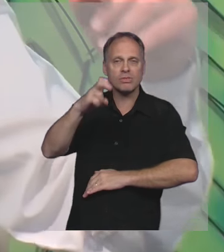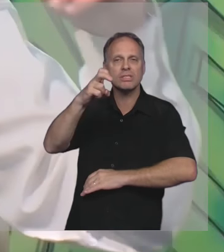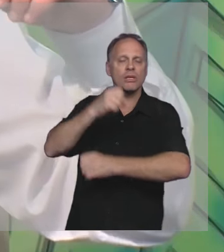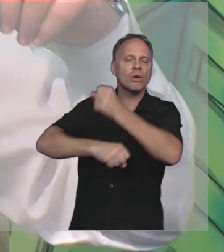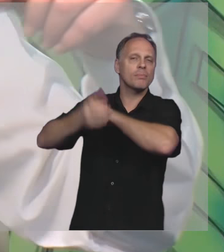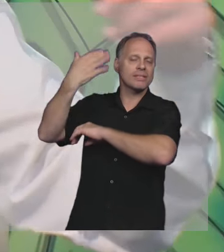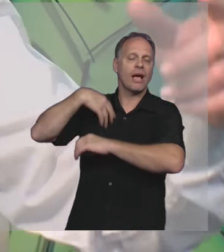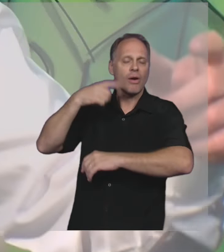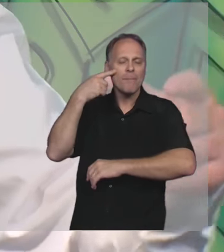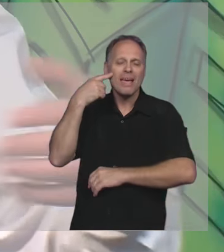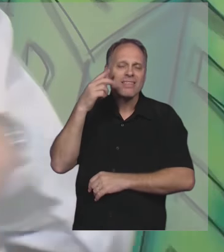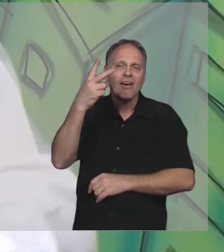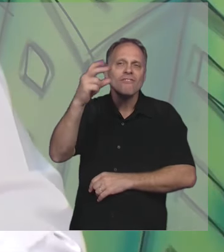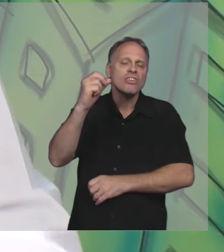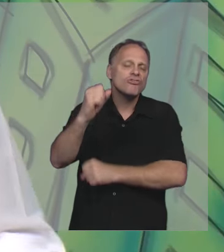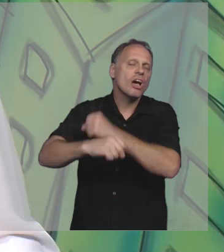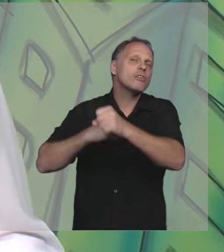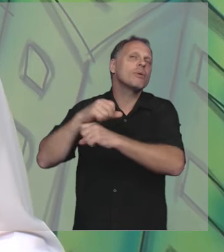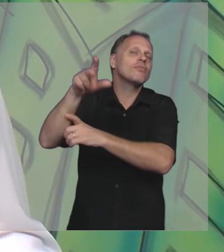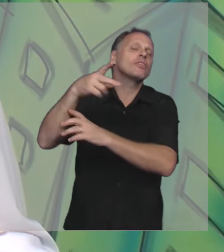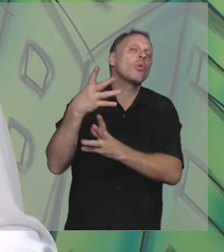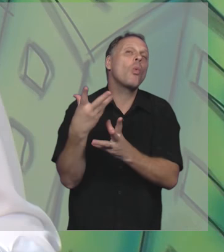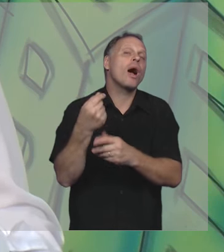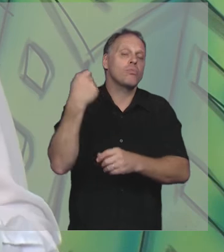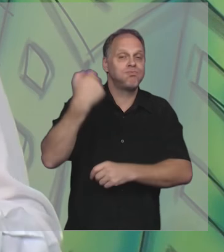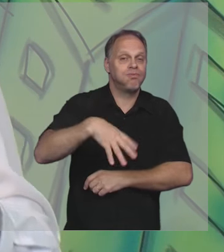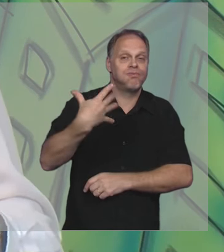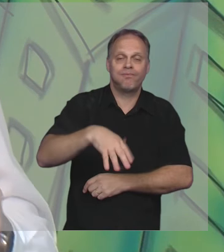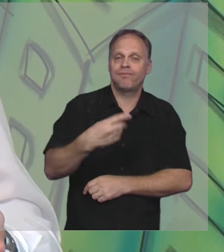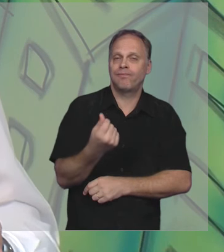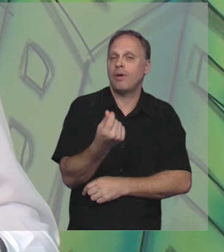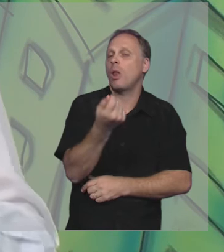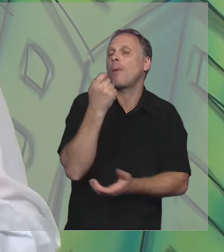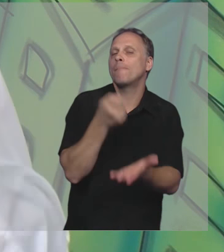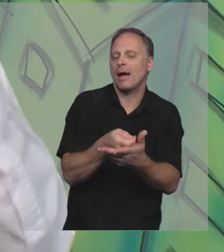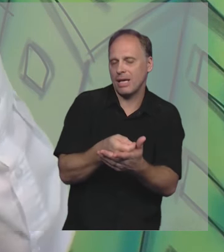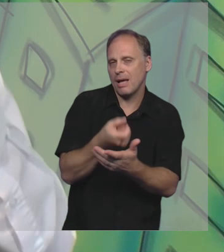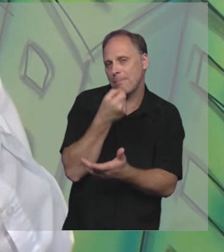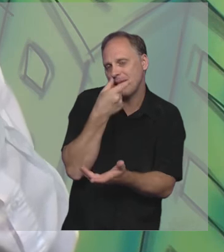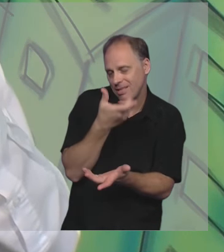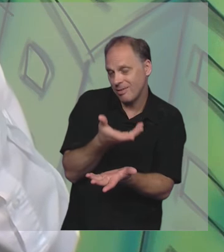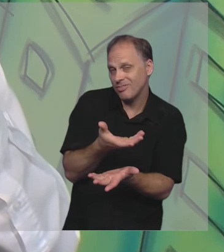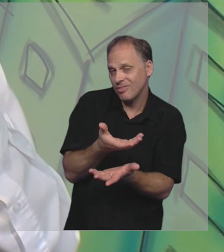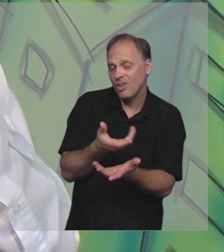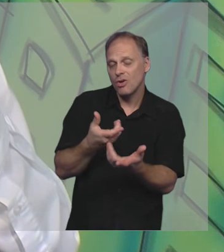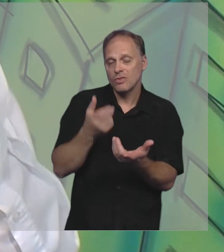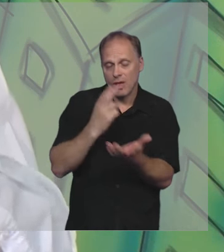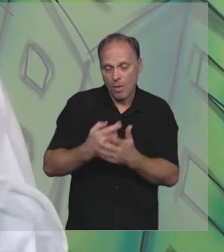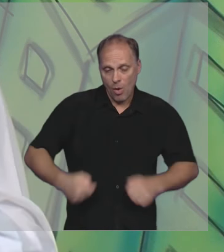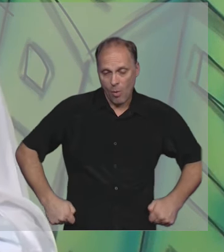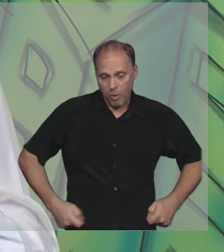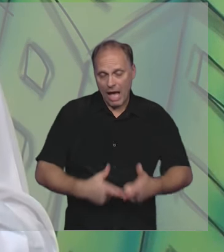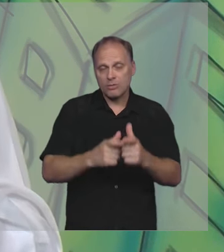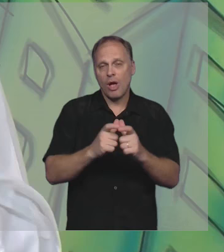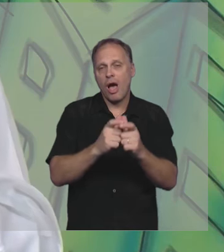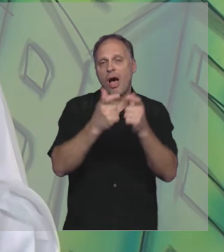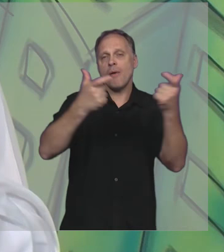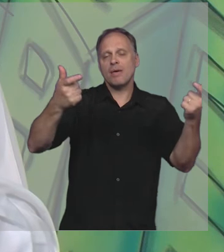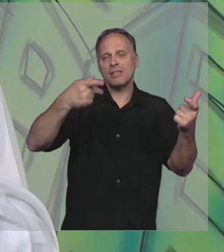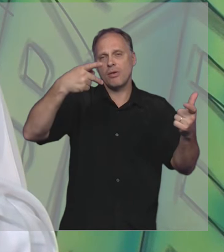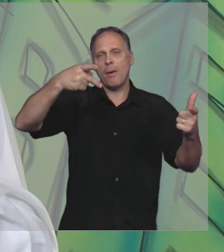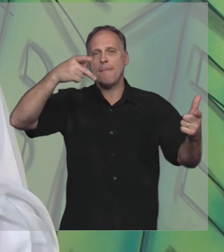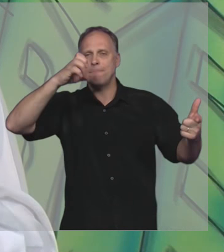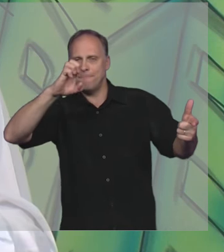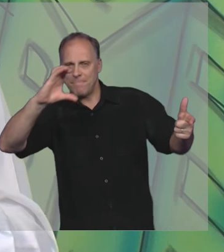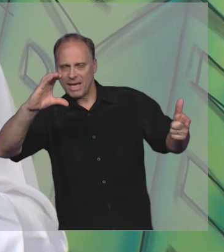20 anos ela vai ser mais cara do que a gente tem hoje. Então o custeio ele aumenta na PEC. Né? A PEC não